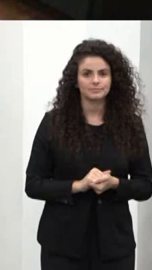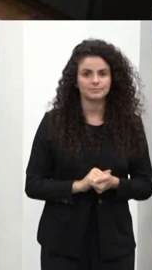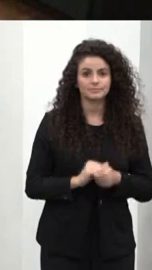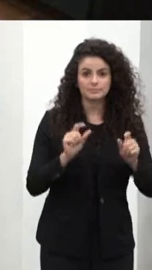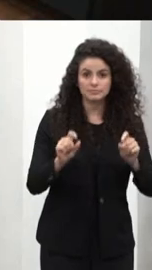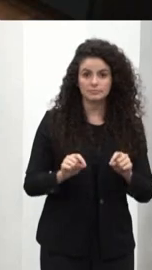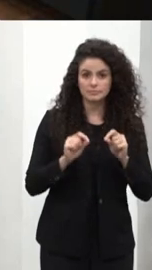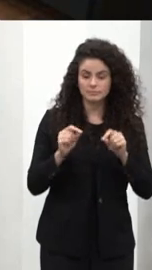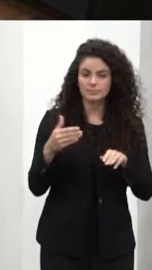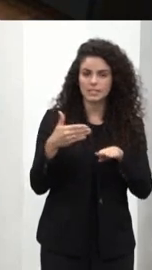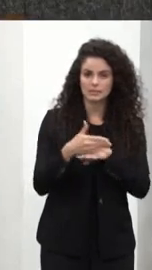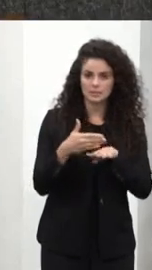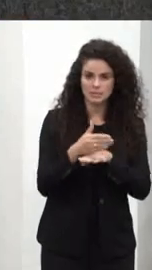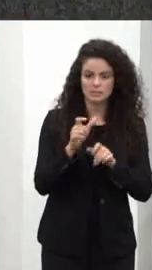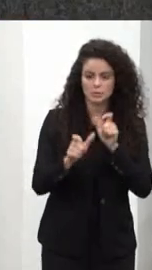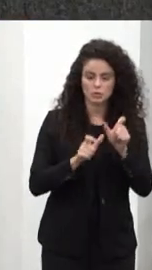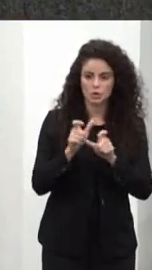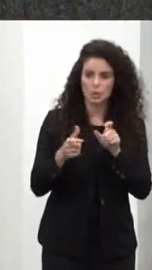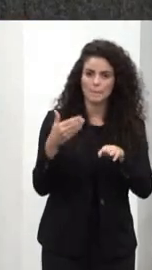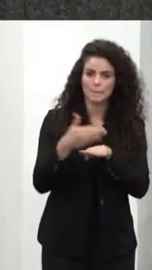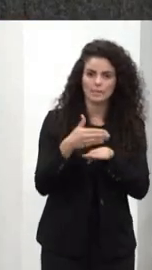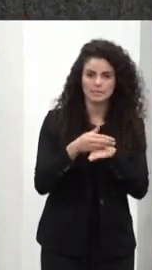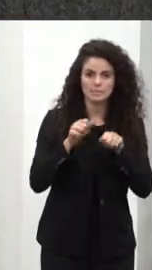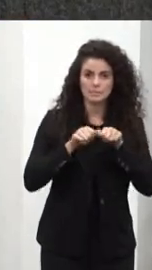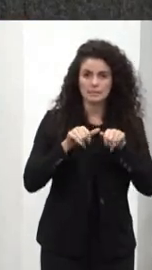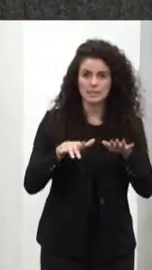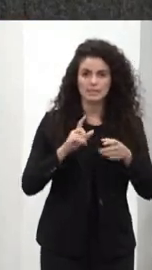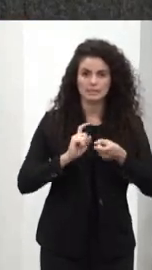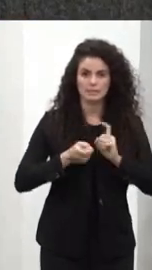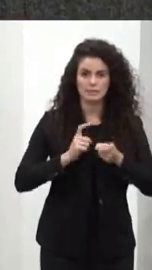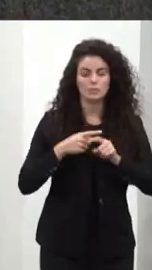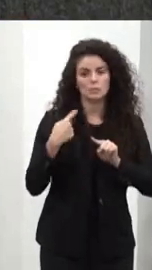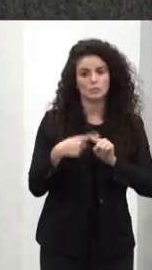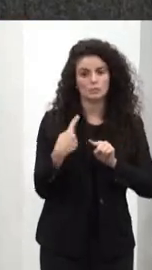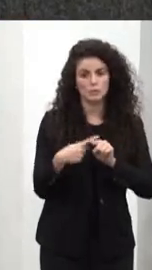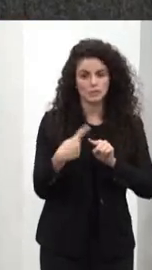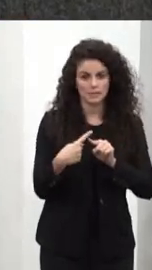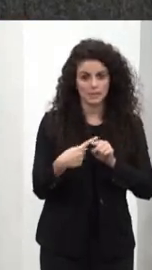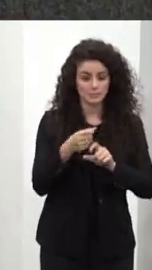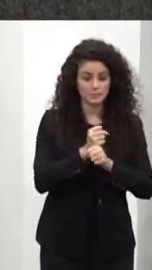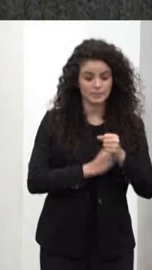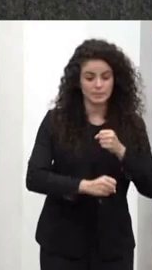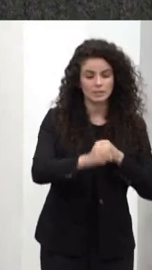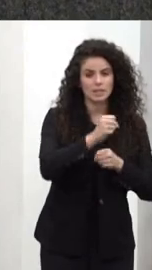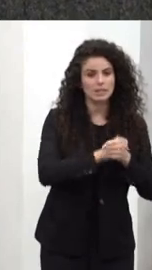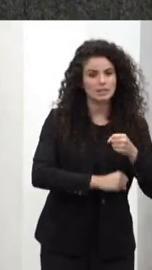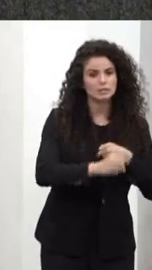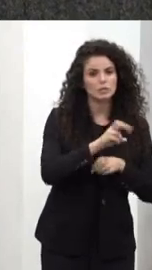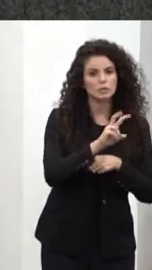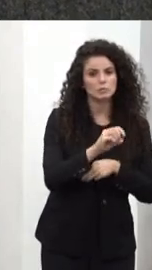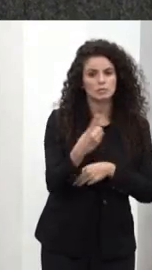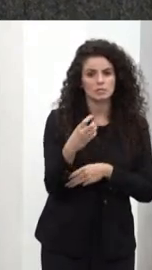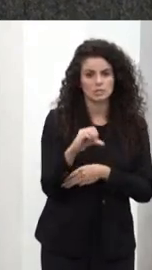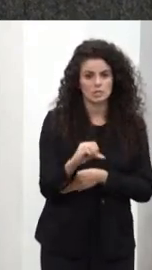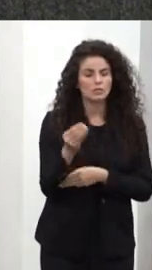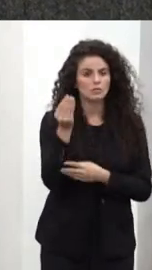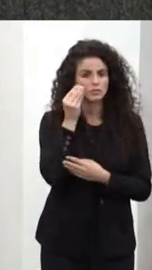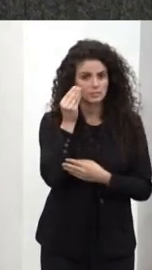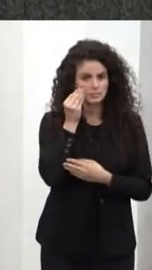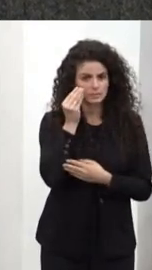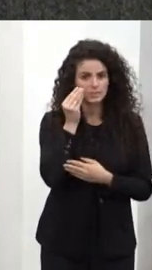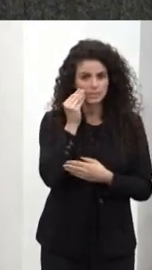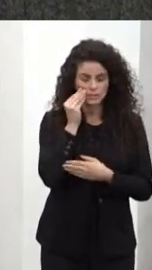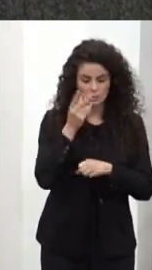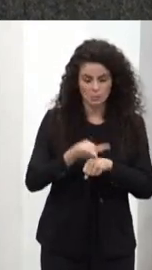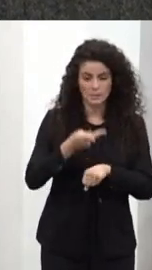participem os representantes desse setor participem das oitivas vou insistir nisso porque em 2019 foi tentado no prêmio Catarinense cinema foi